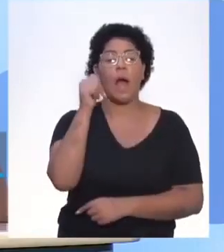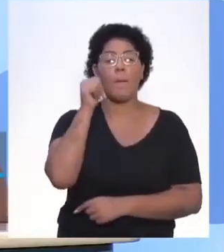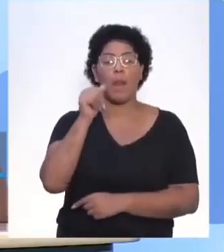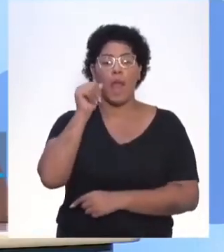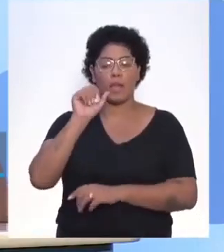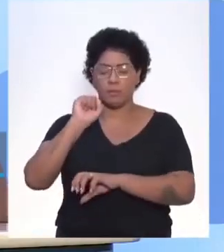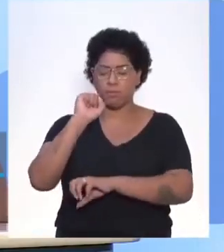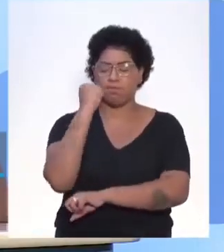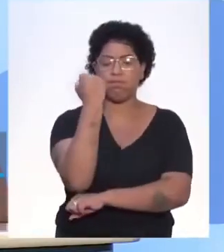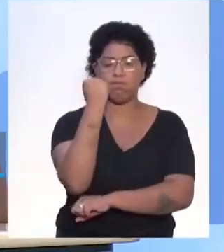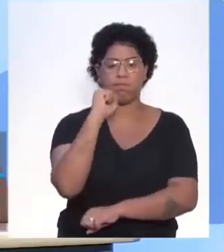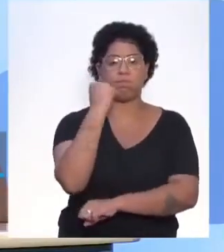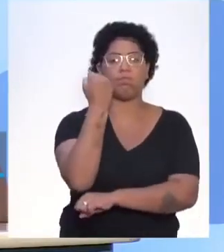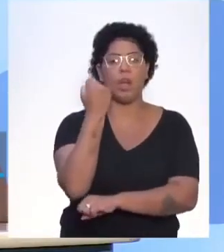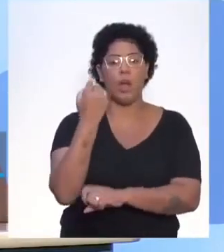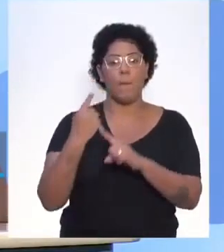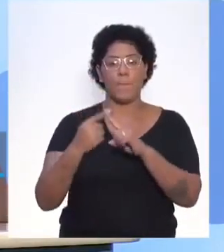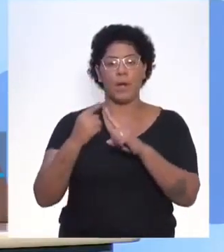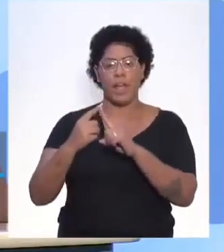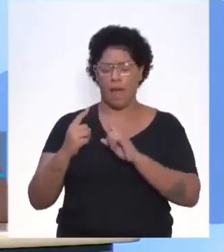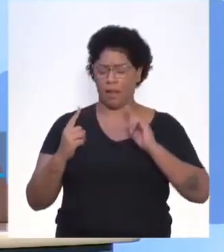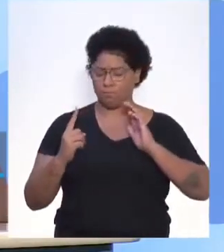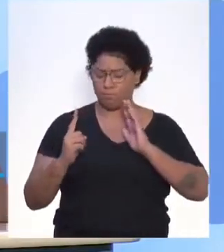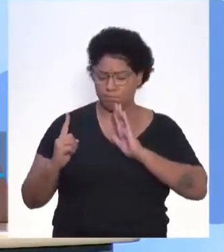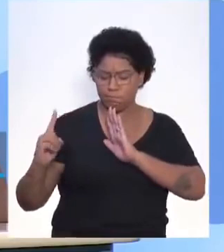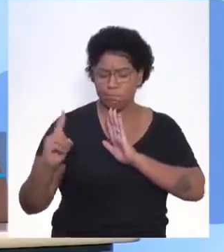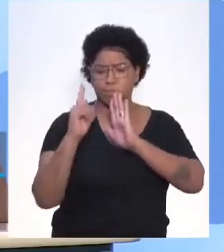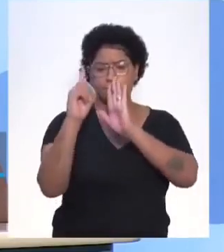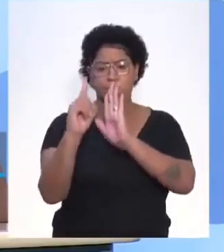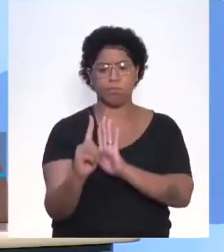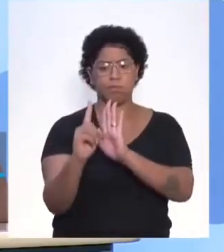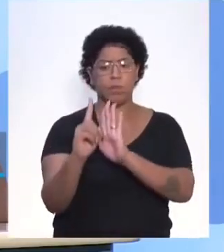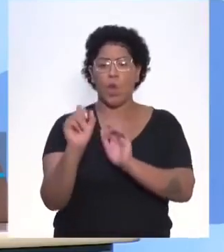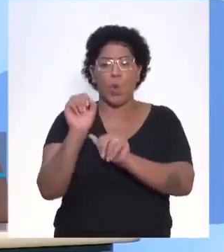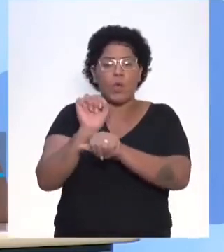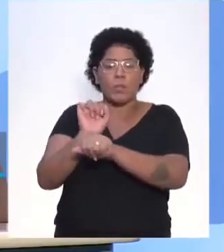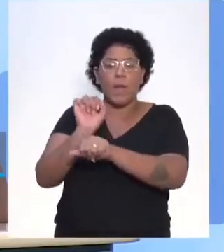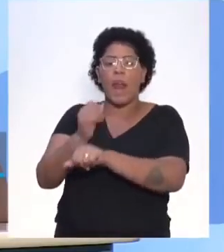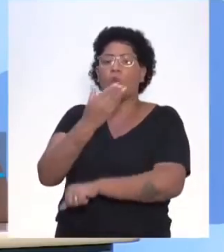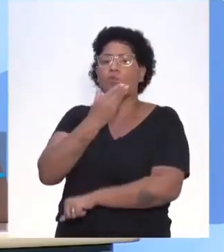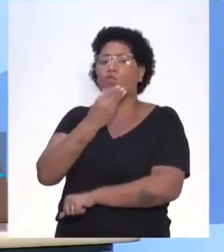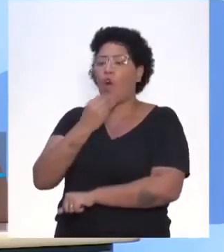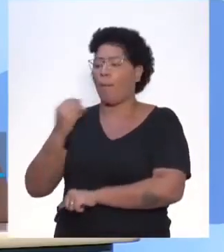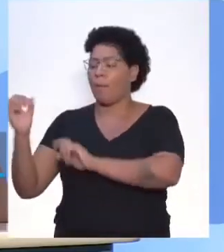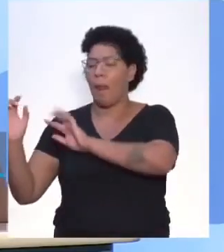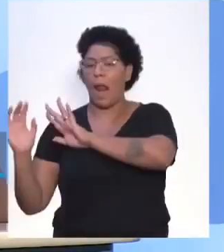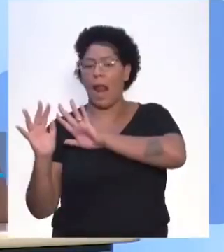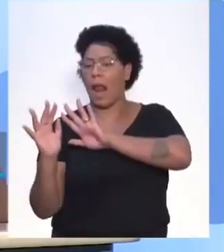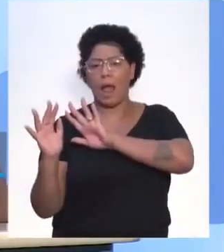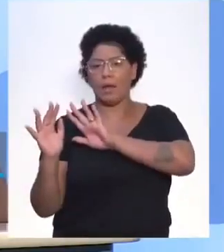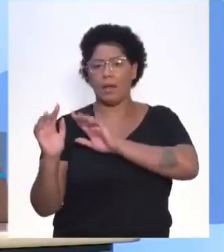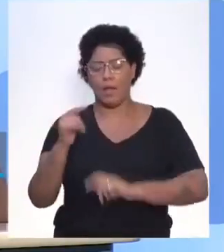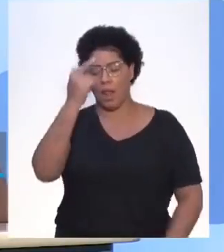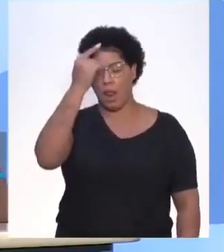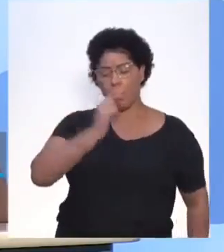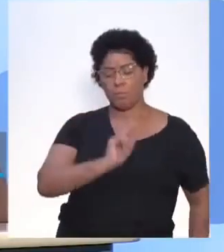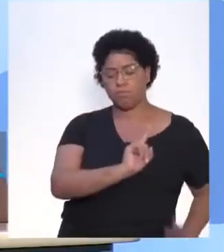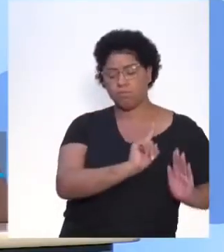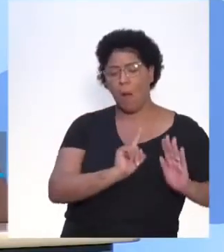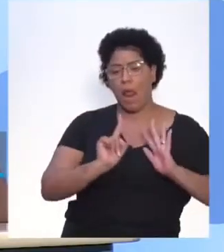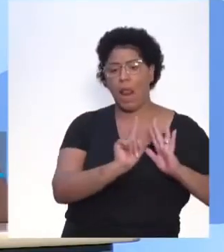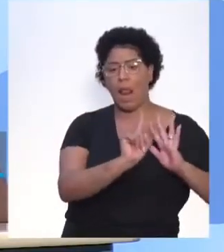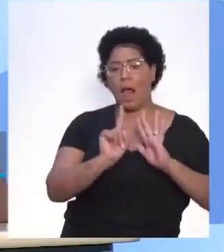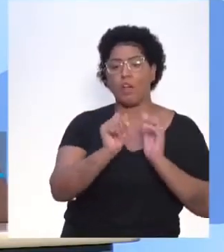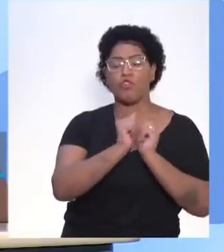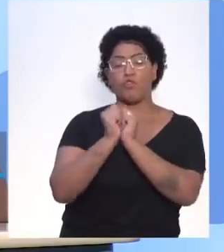que se colocou à frente, não quis esperar um movimento dos homens, né, do reino Achante, e ela mesma, junto com outras